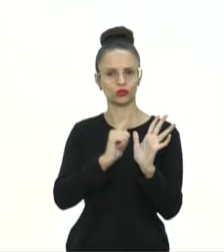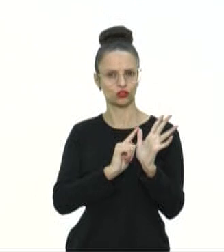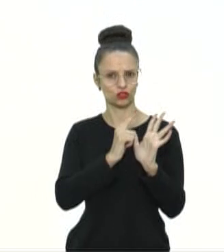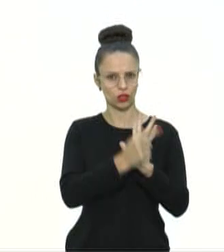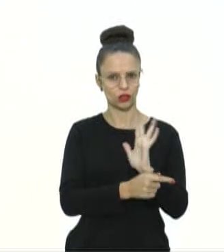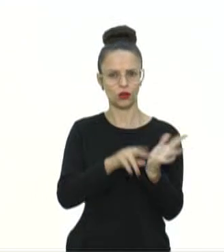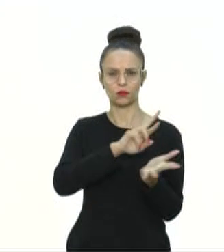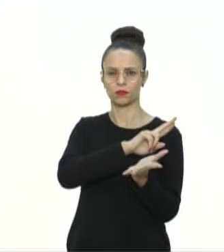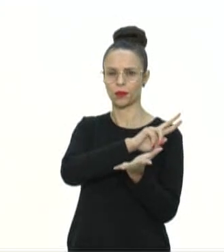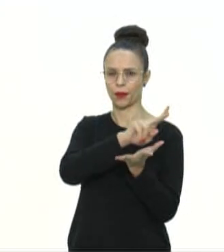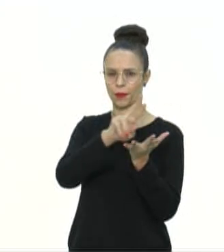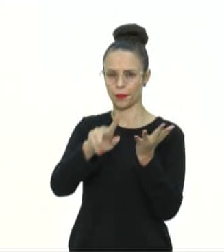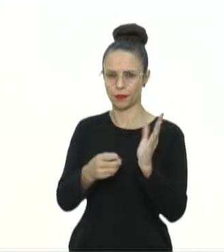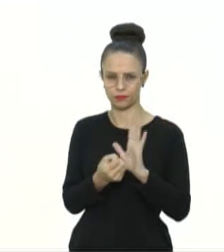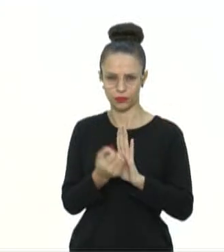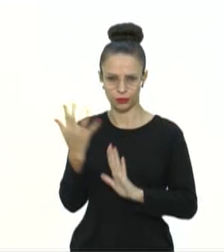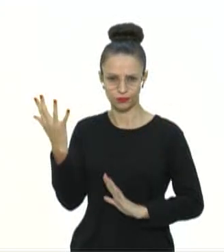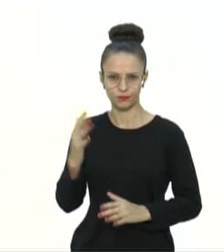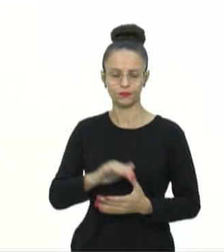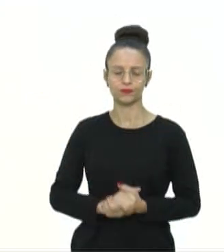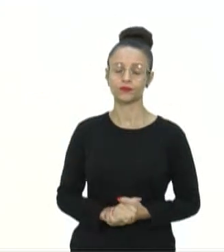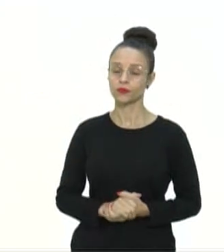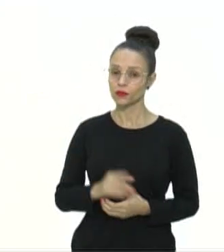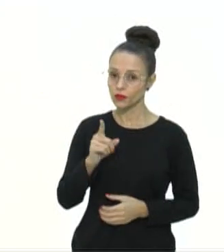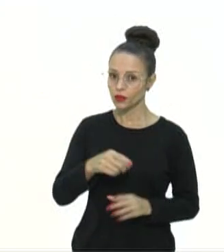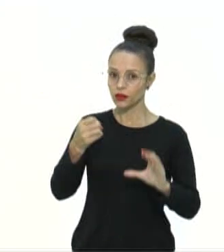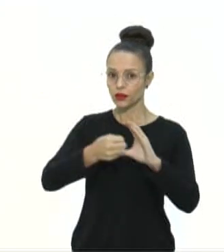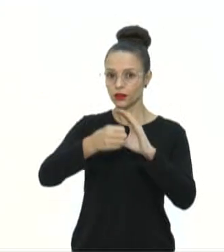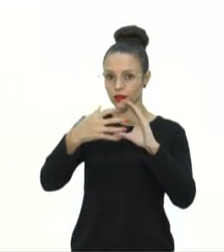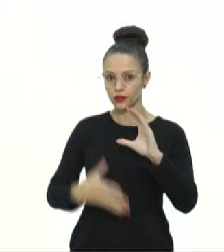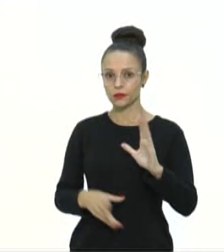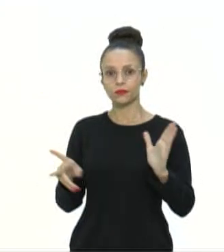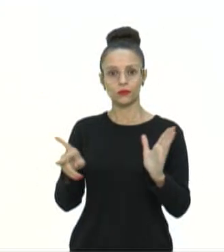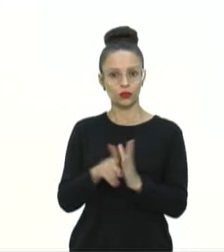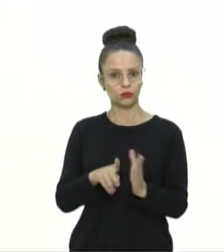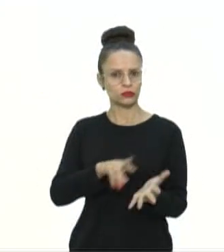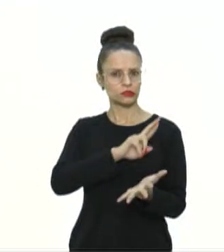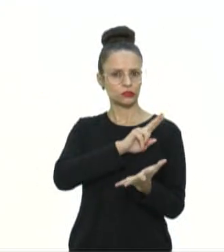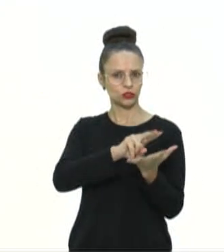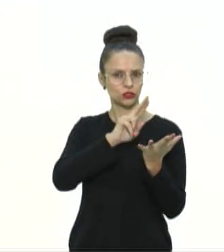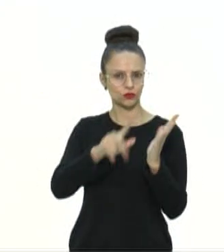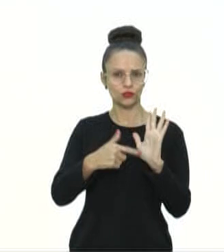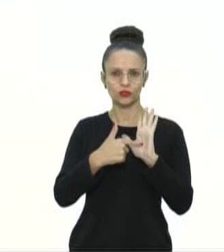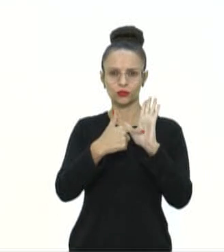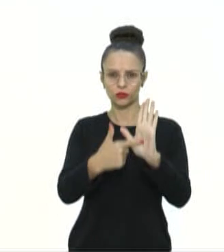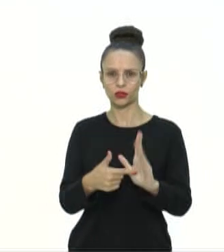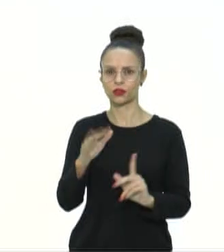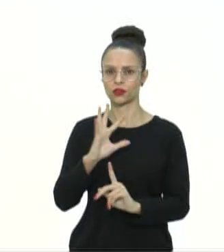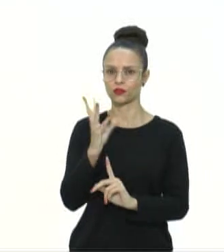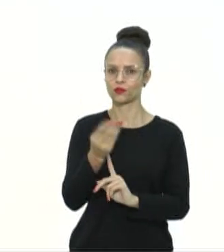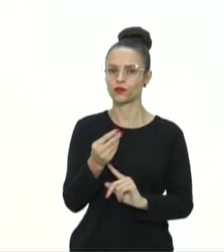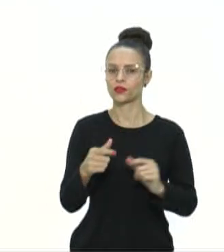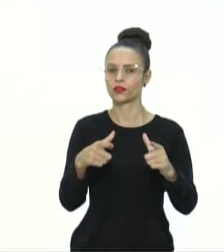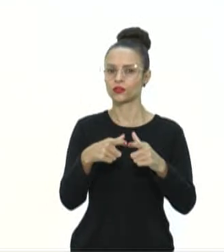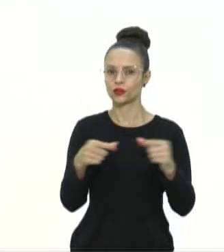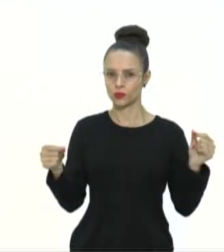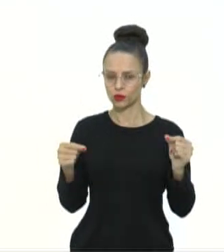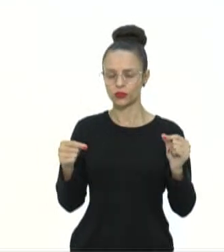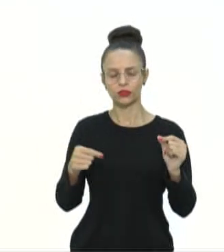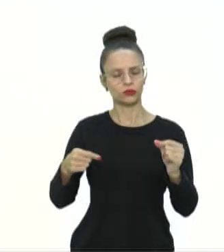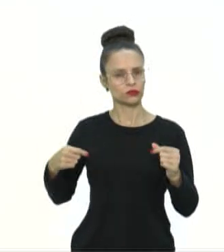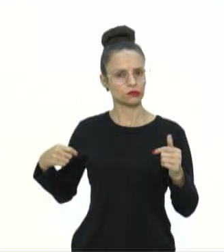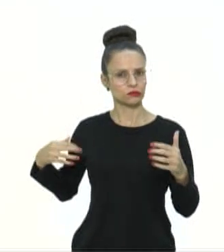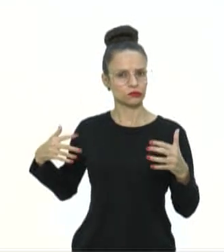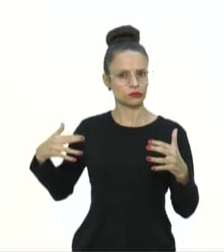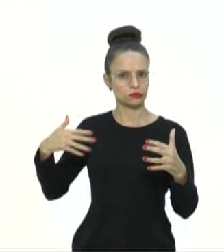gêneros. Uma característica recorrente nas diversas manifestações da arte japonesa ao longo